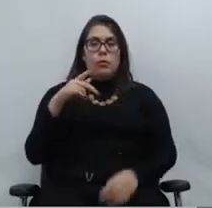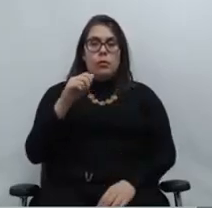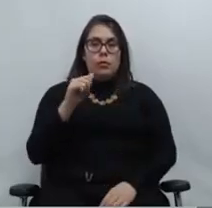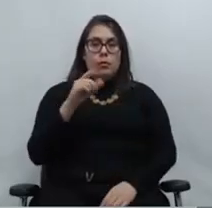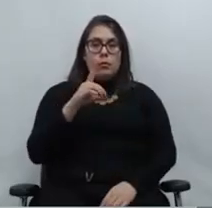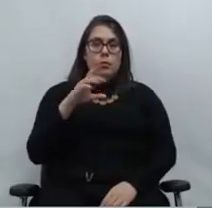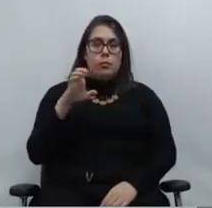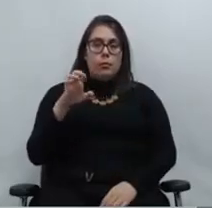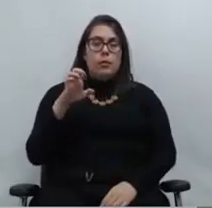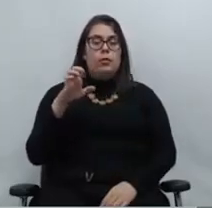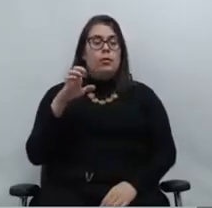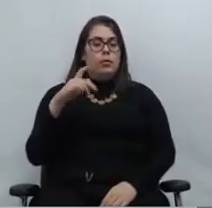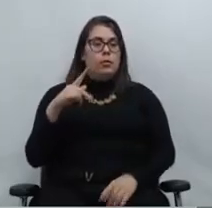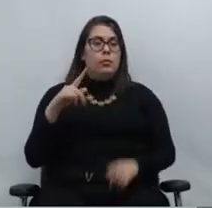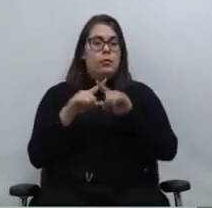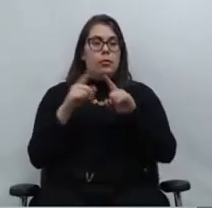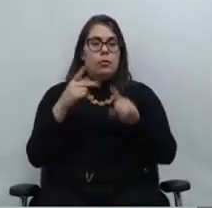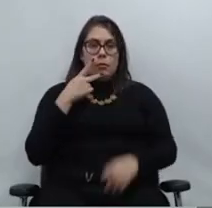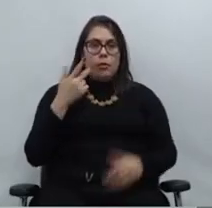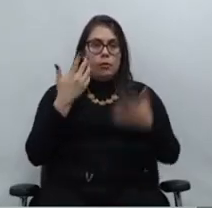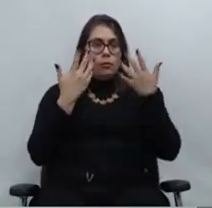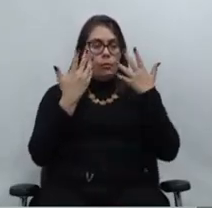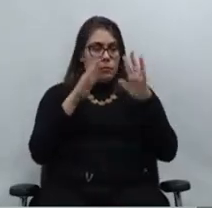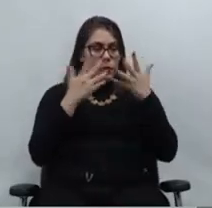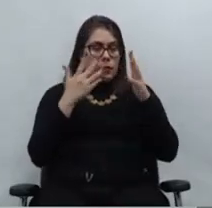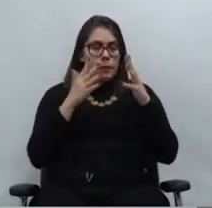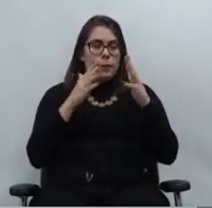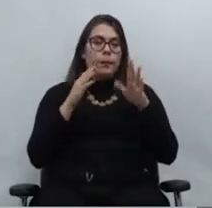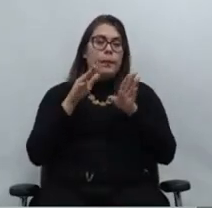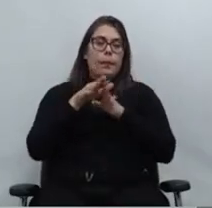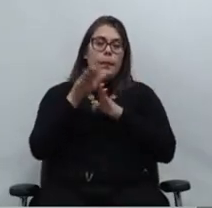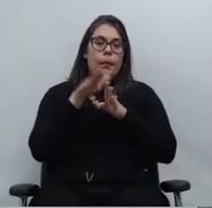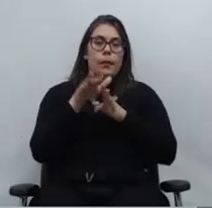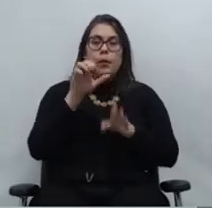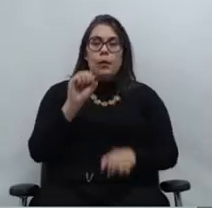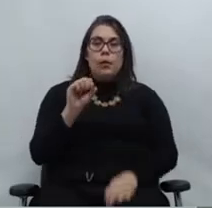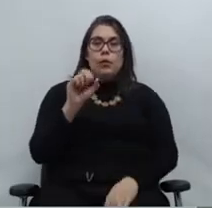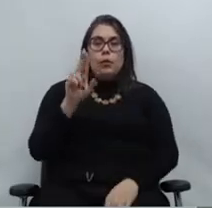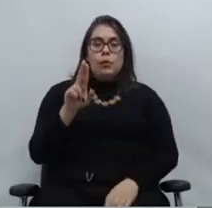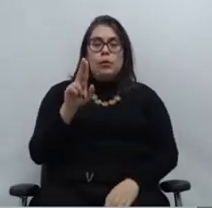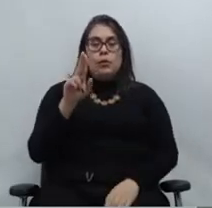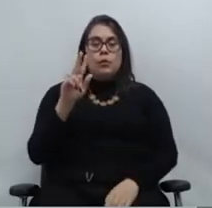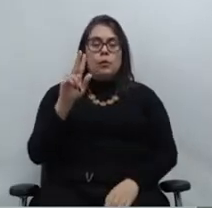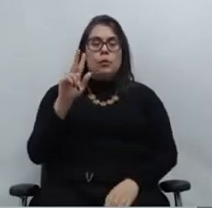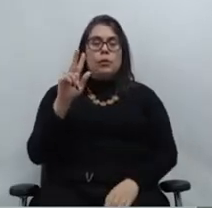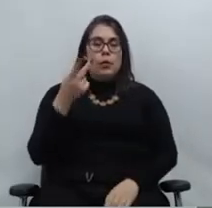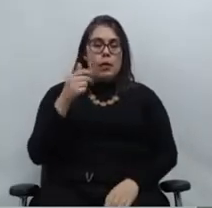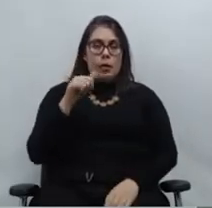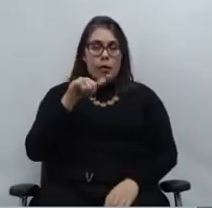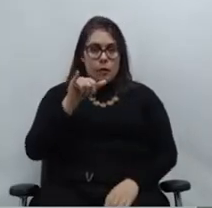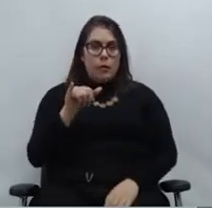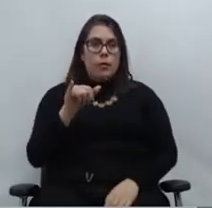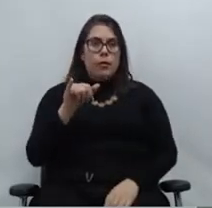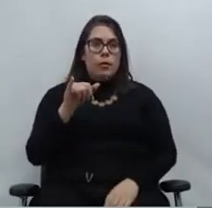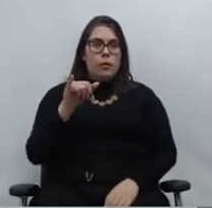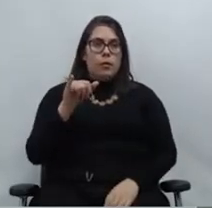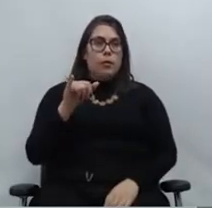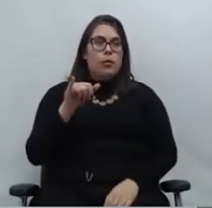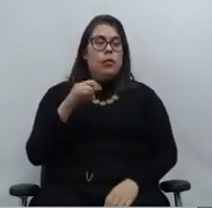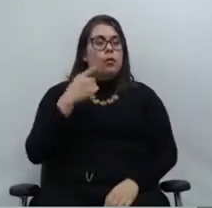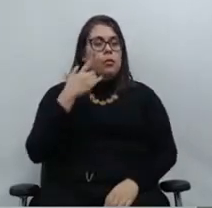me inscrevi apenas para parabenizar a conselheira Suhaile pelo voto. Prestei atenção